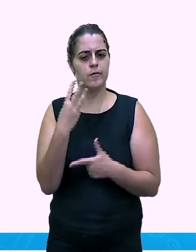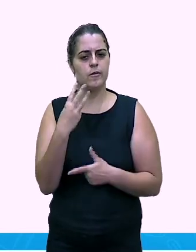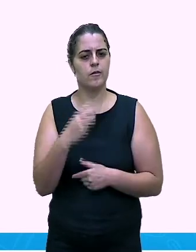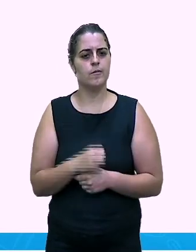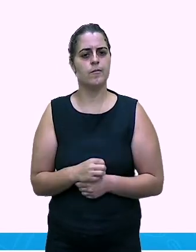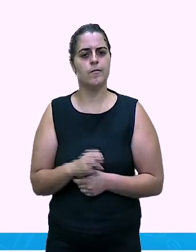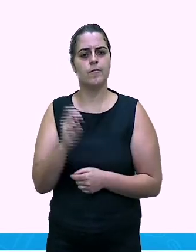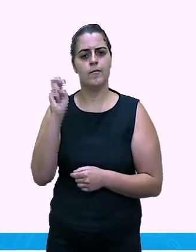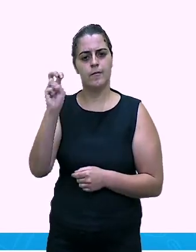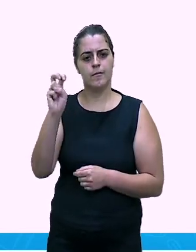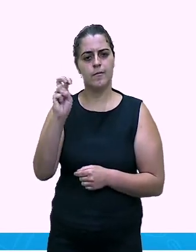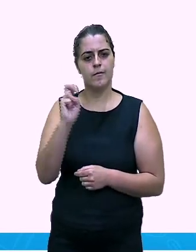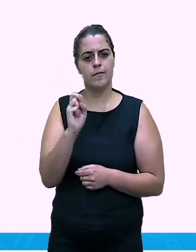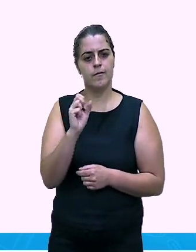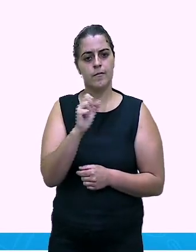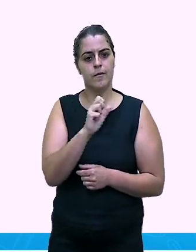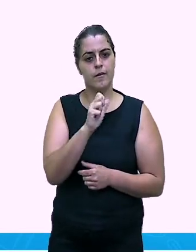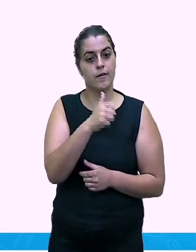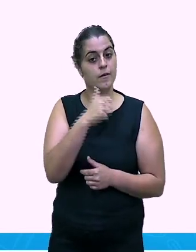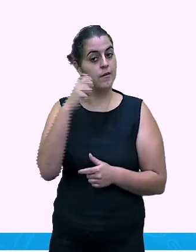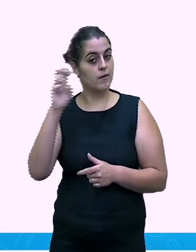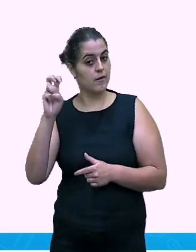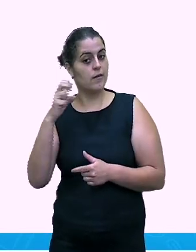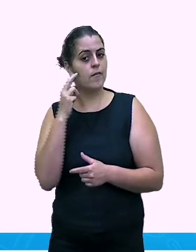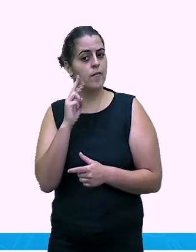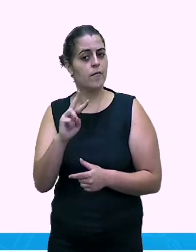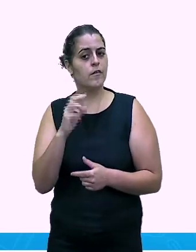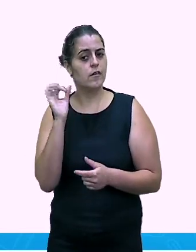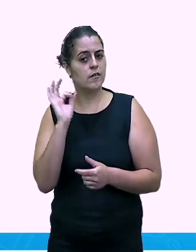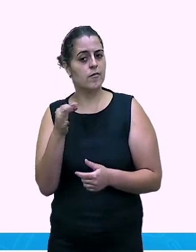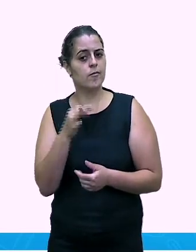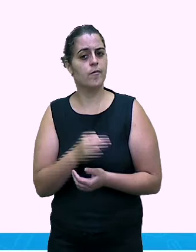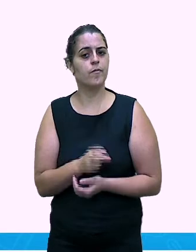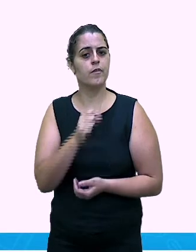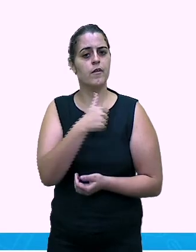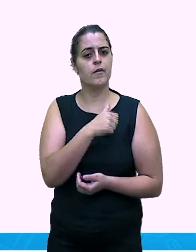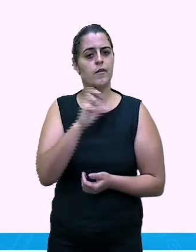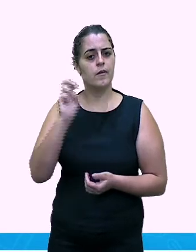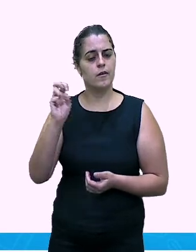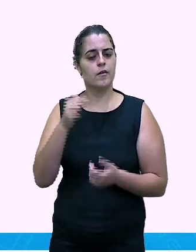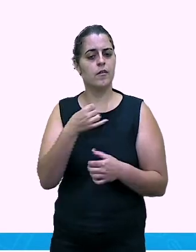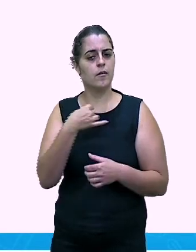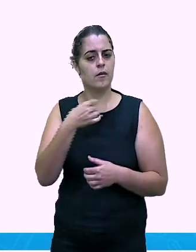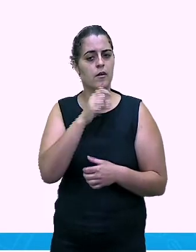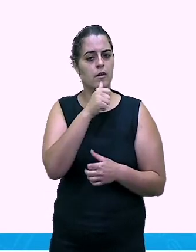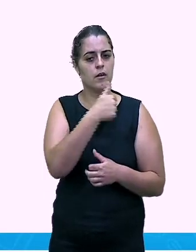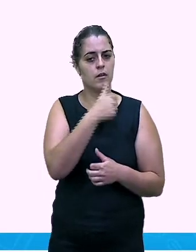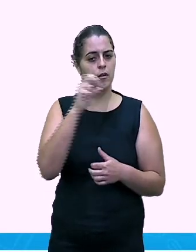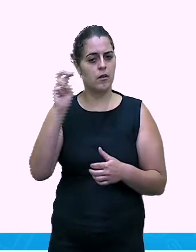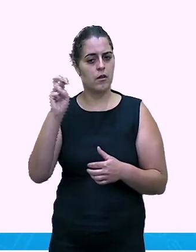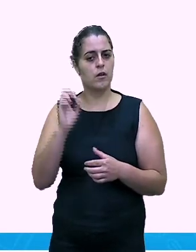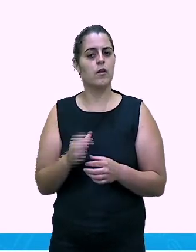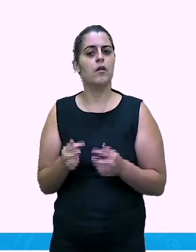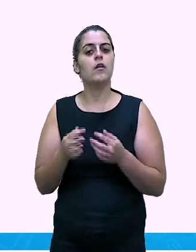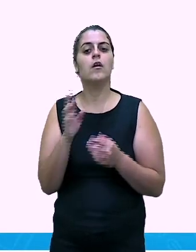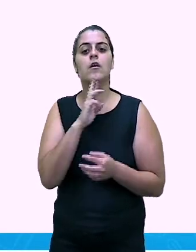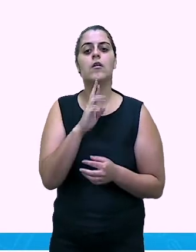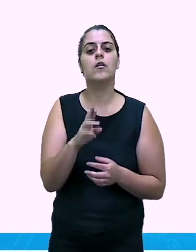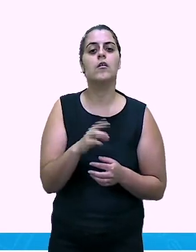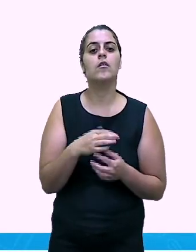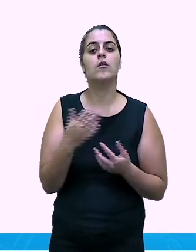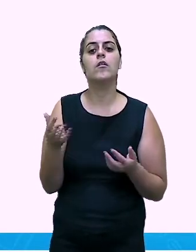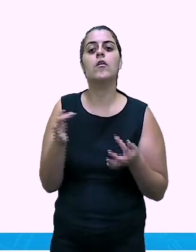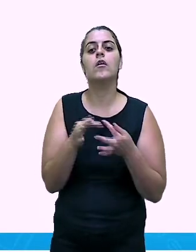é 5. Vamos analisar se é uma divisão exata? 15 menos 15, 0. Então, também temos